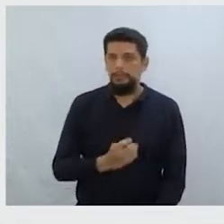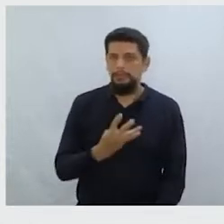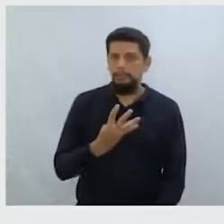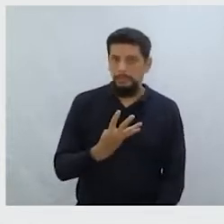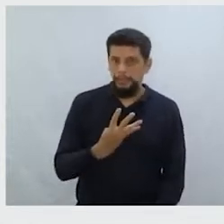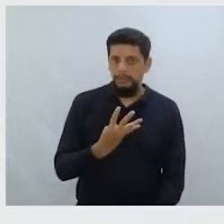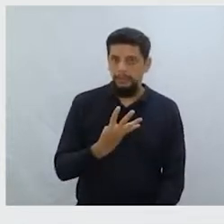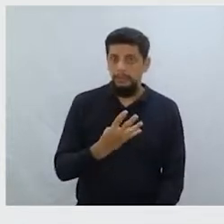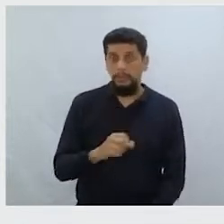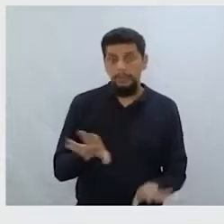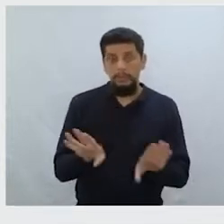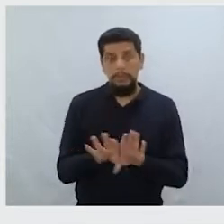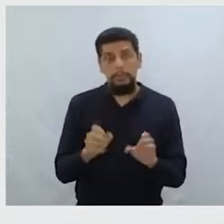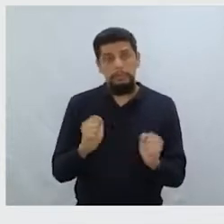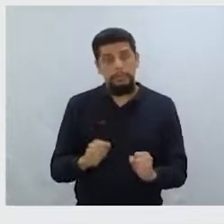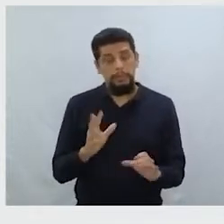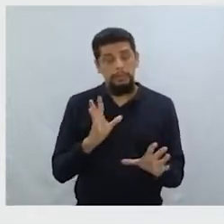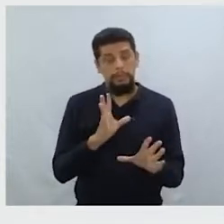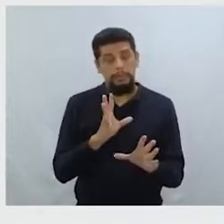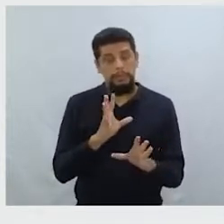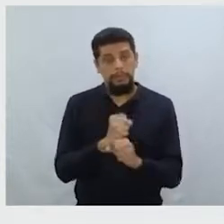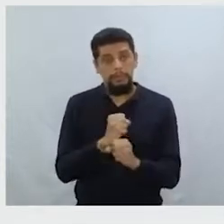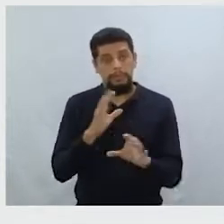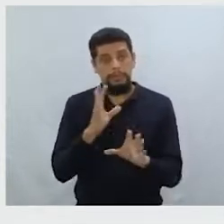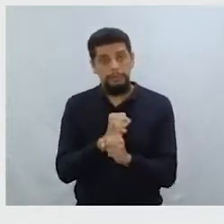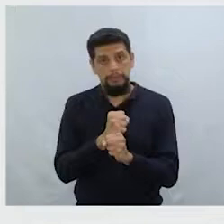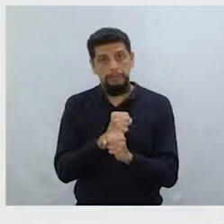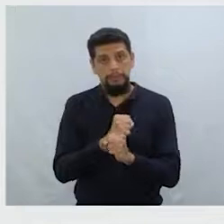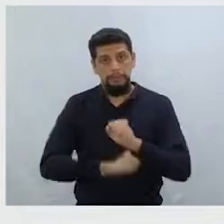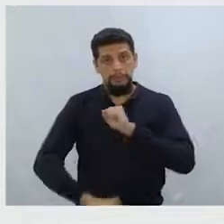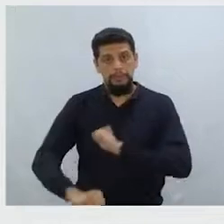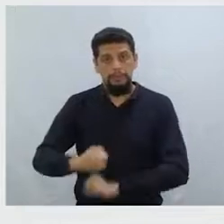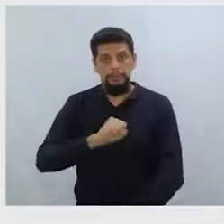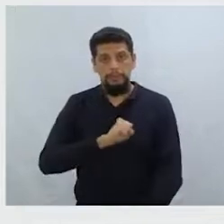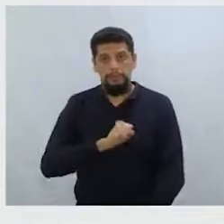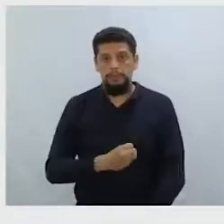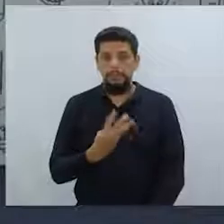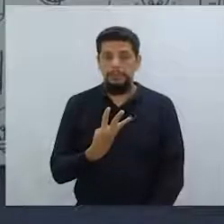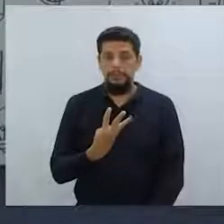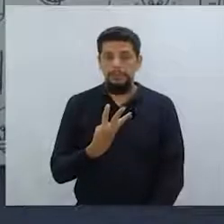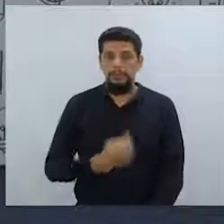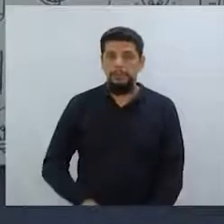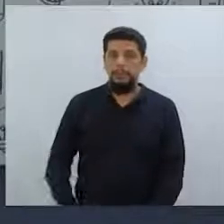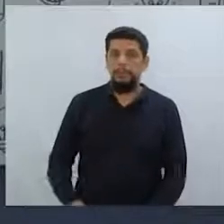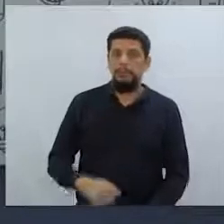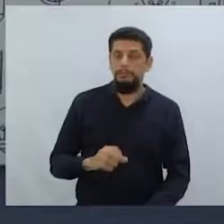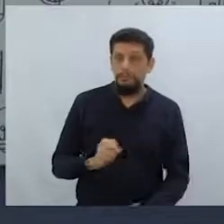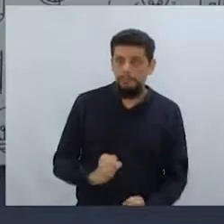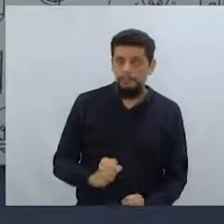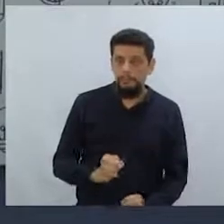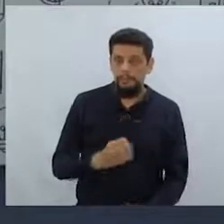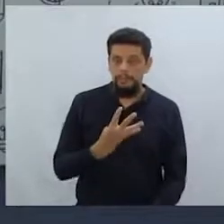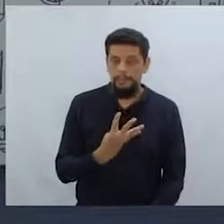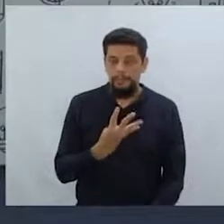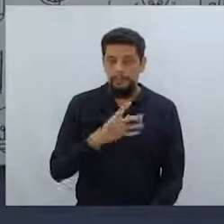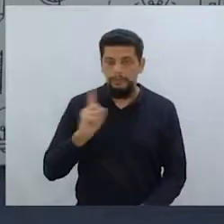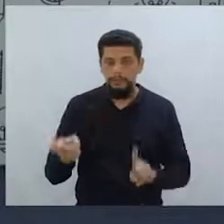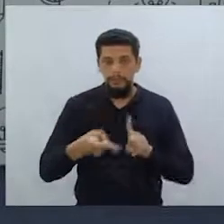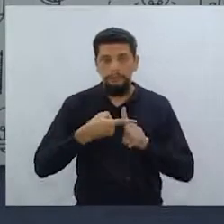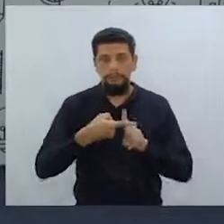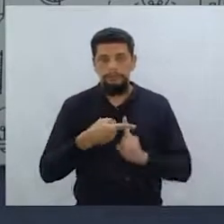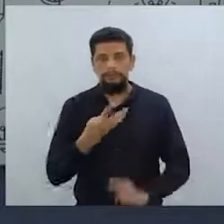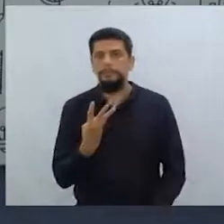que é o 4, e posso somar com o 3. Então, eu pego 4 mais